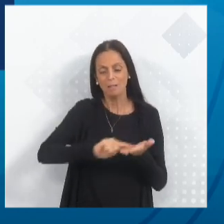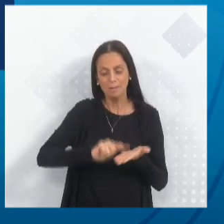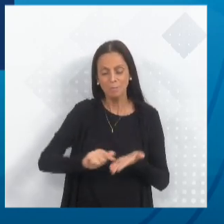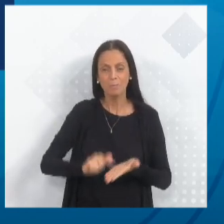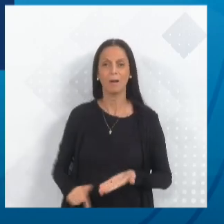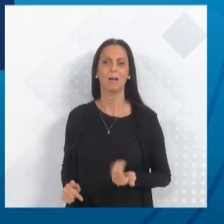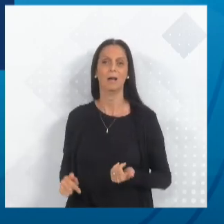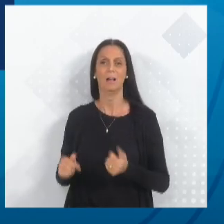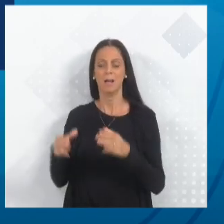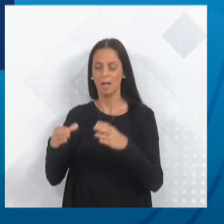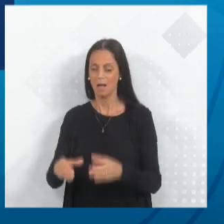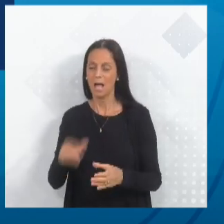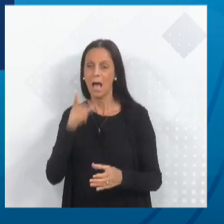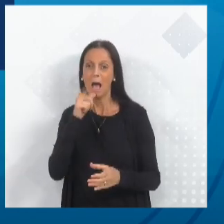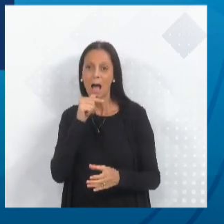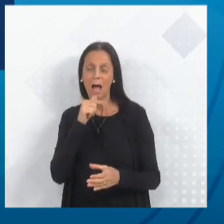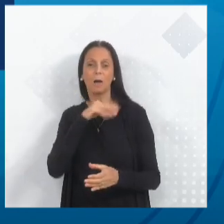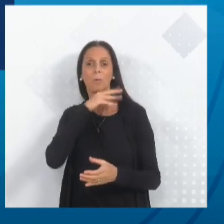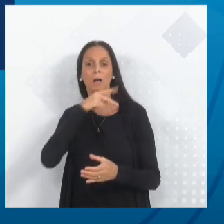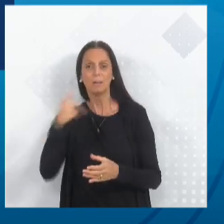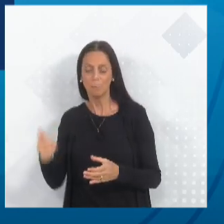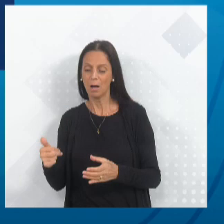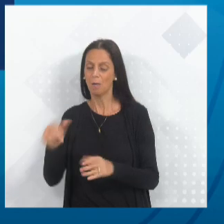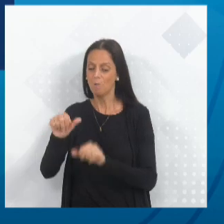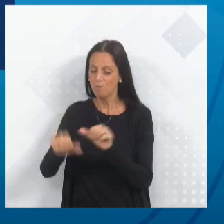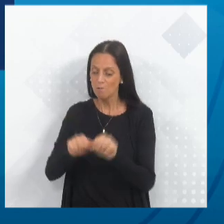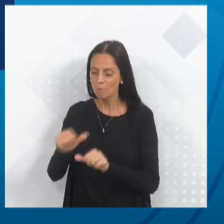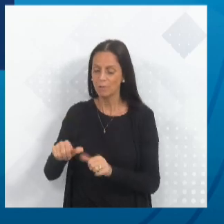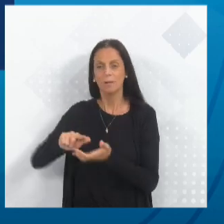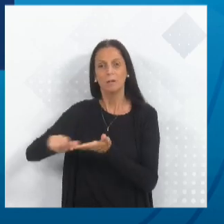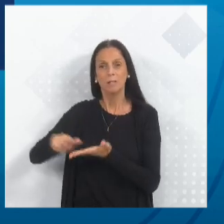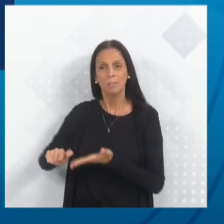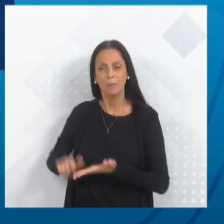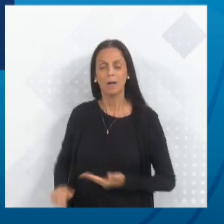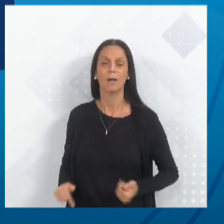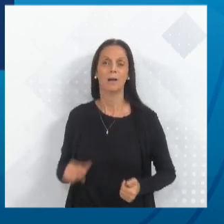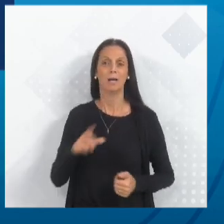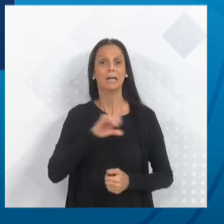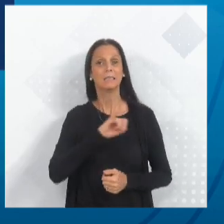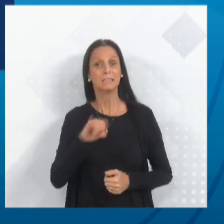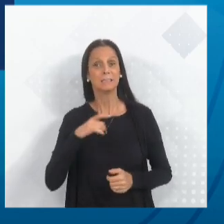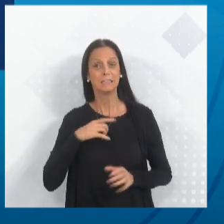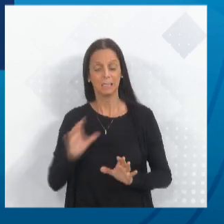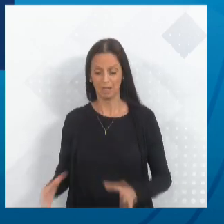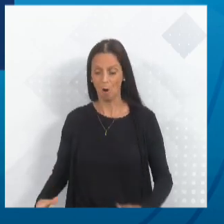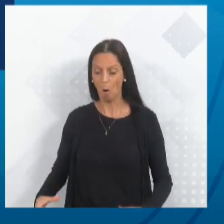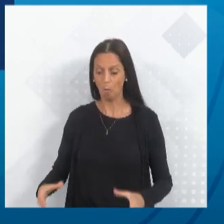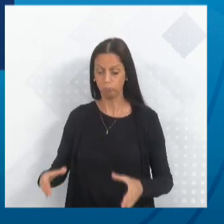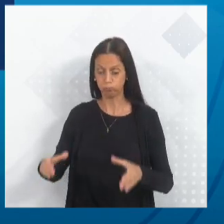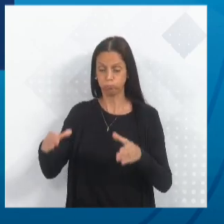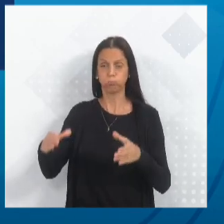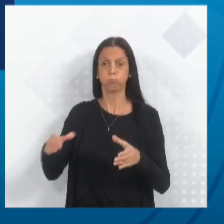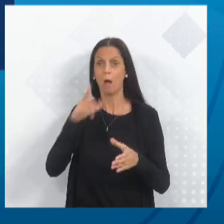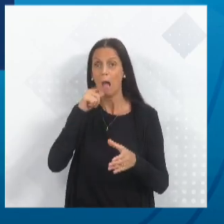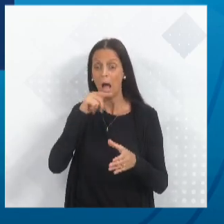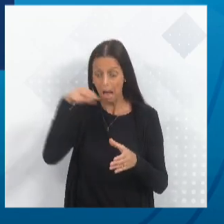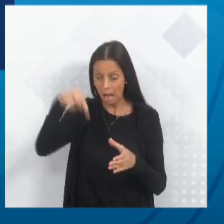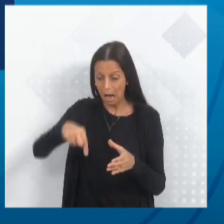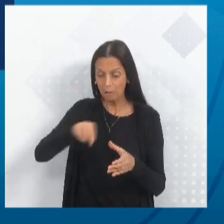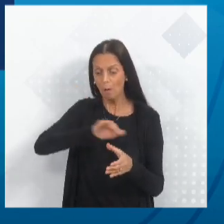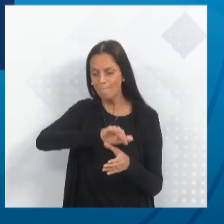e manter tambores tonéis fechados Isso é uma obrigação eh que